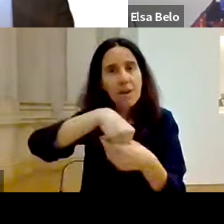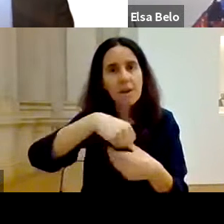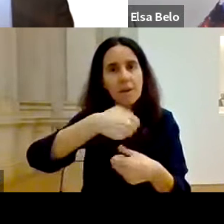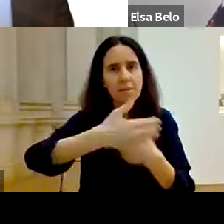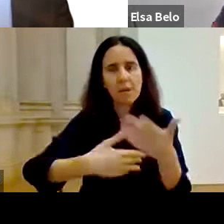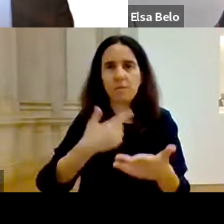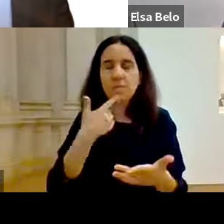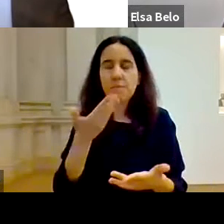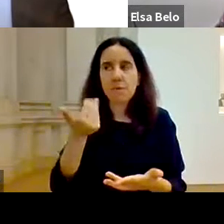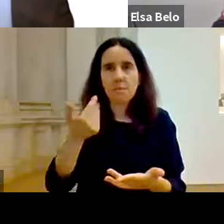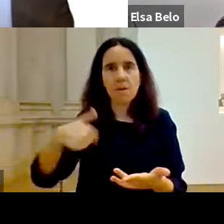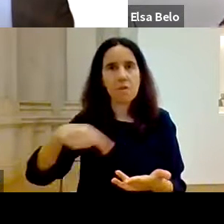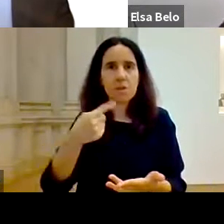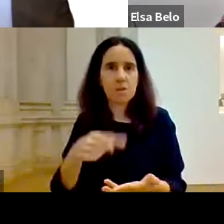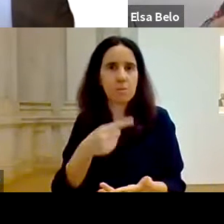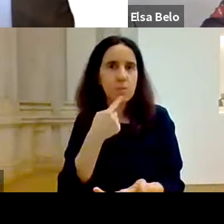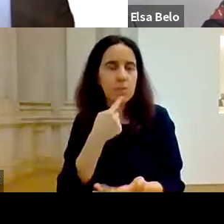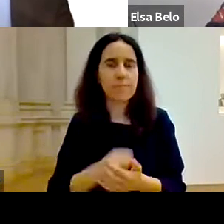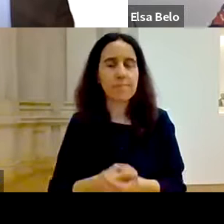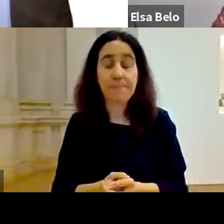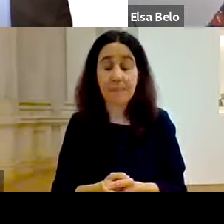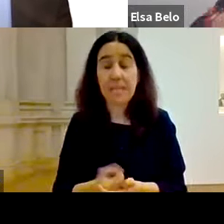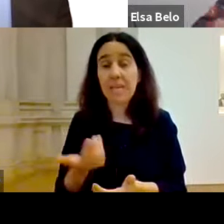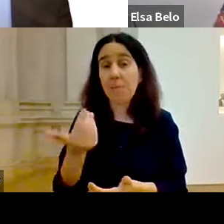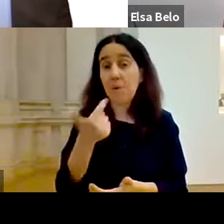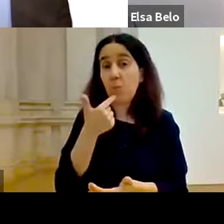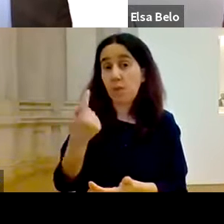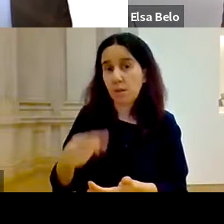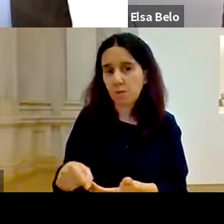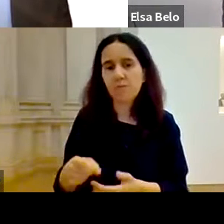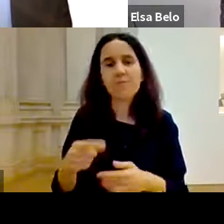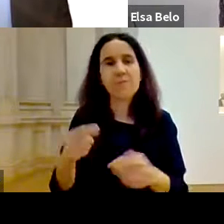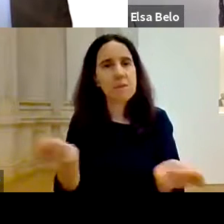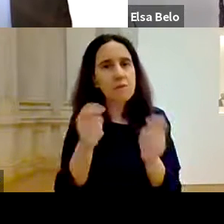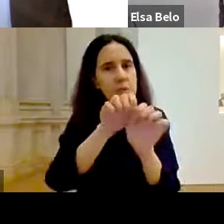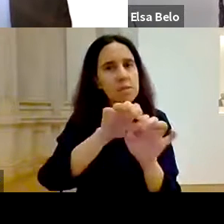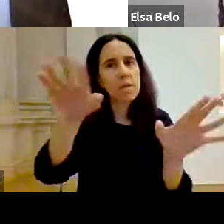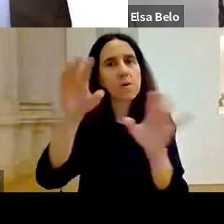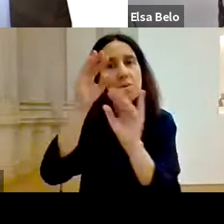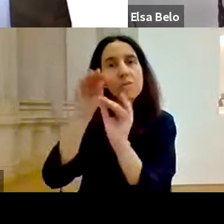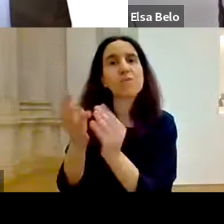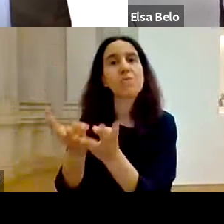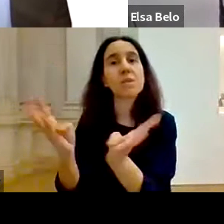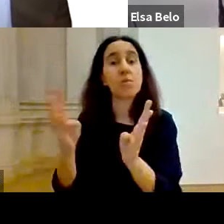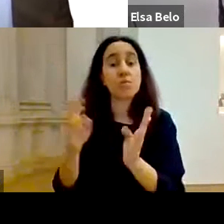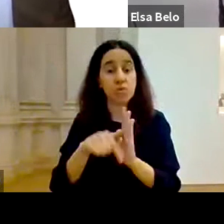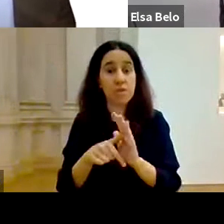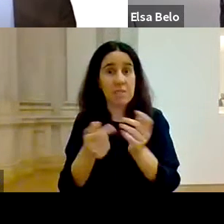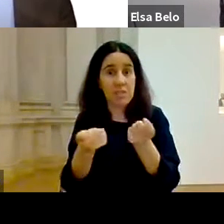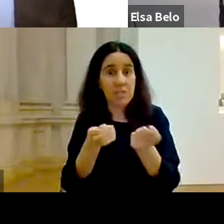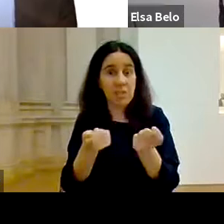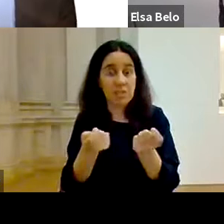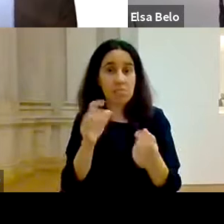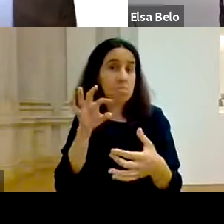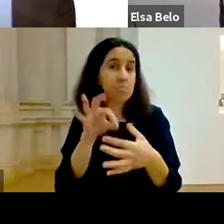imenso. Ultrapassado este gap da divulgação e da formação, porque gerir projetos é do ponto de